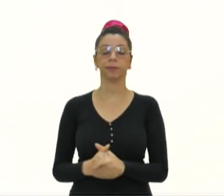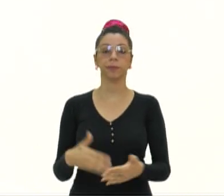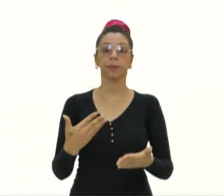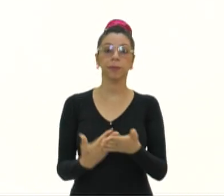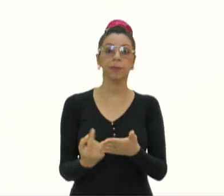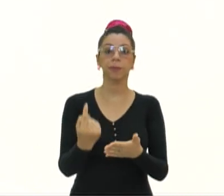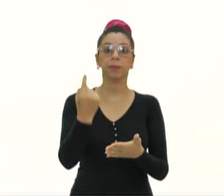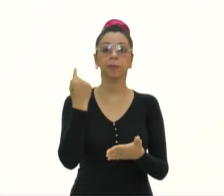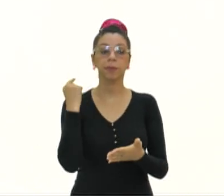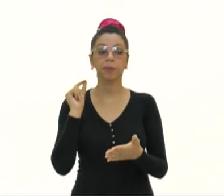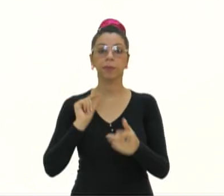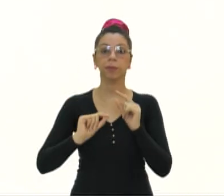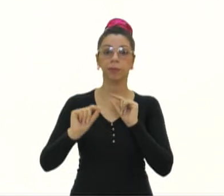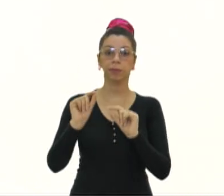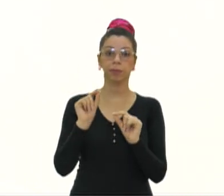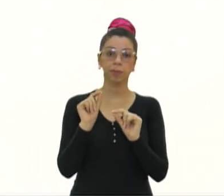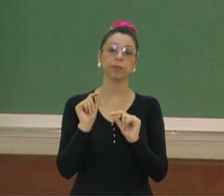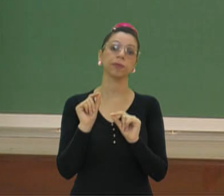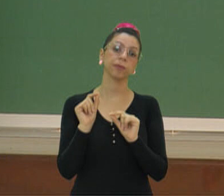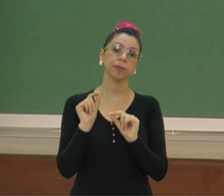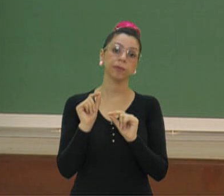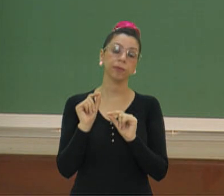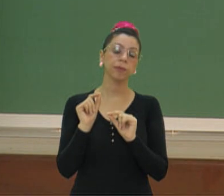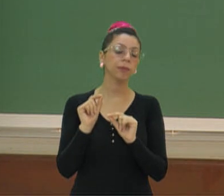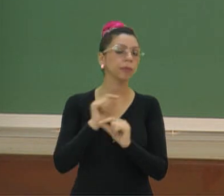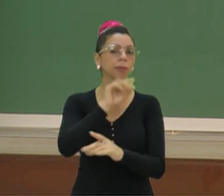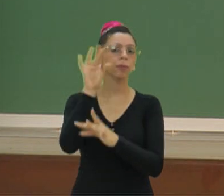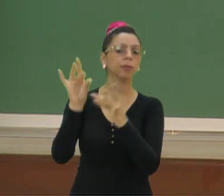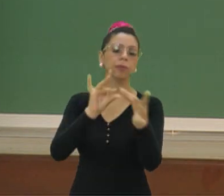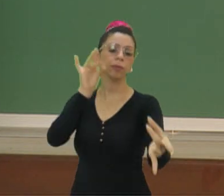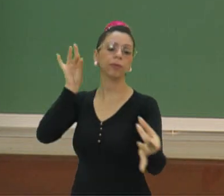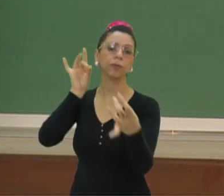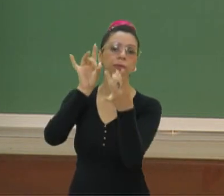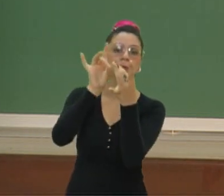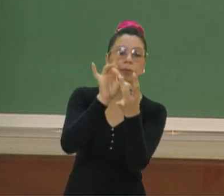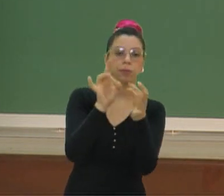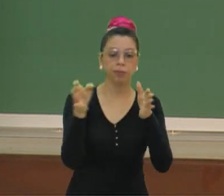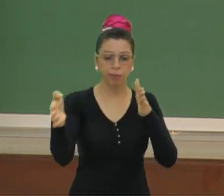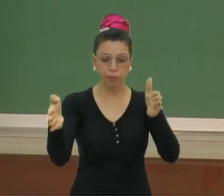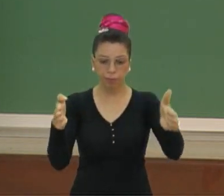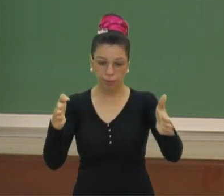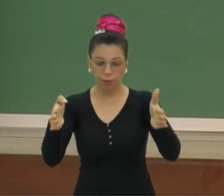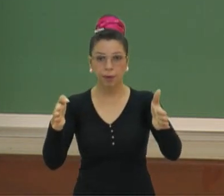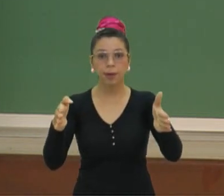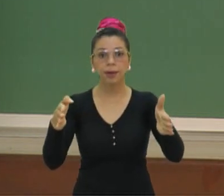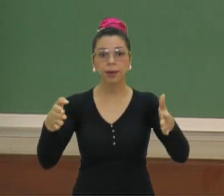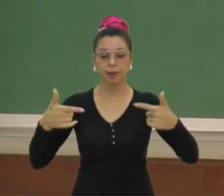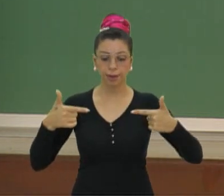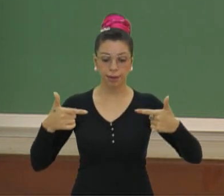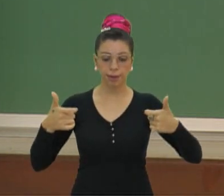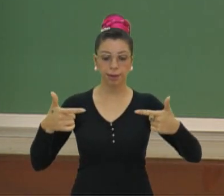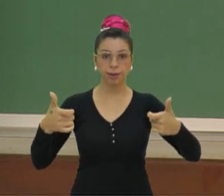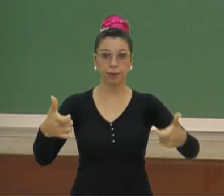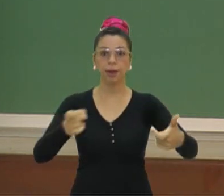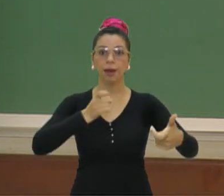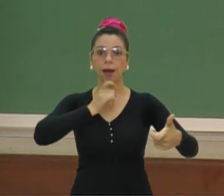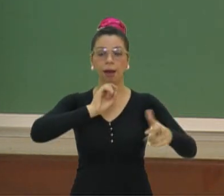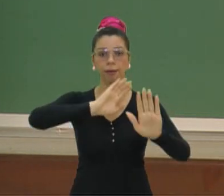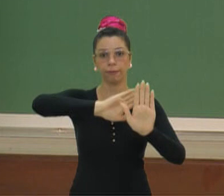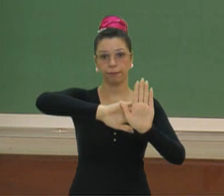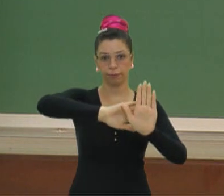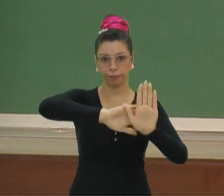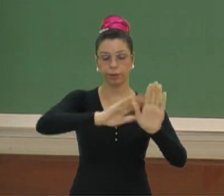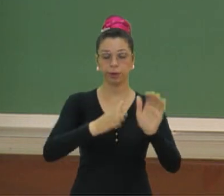anteriores, nós tratamos especificamente do período da Guerra Fria e vimos um contexto internacional. Vimos